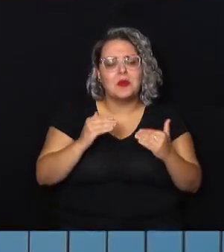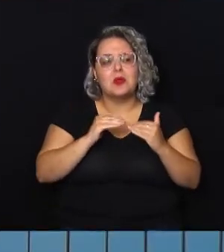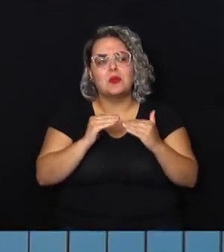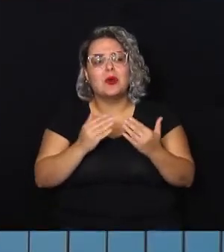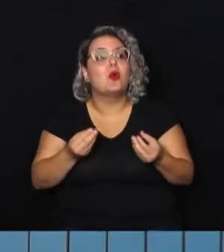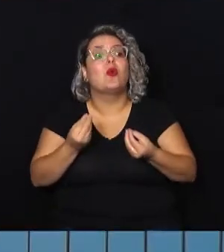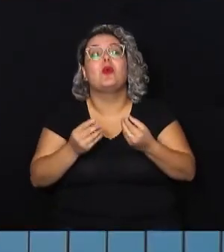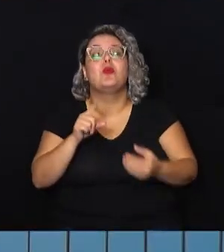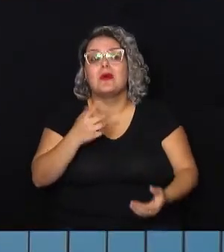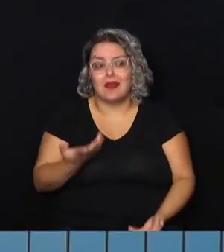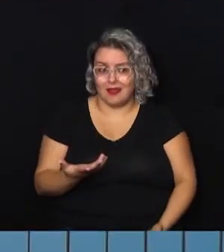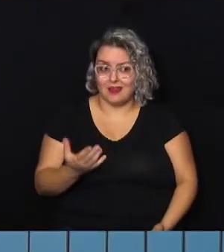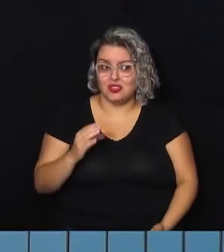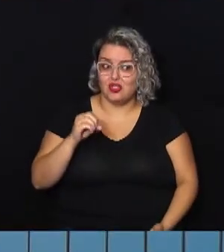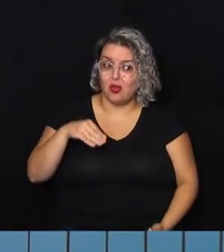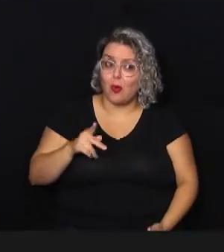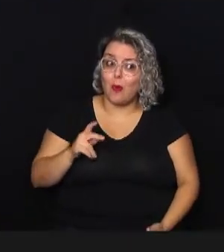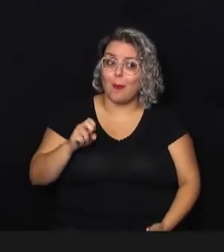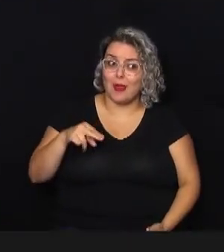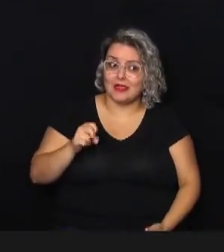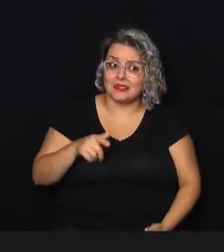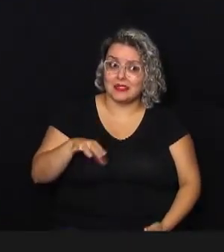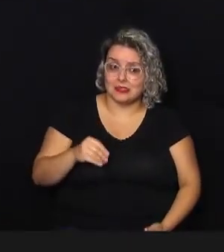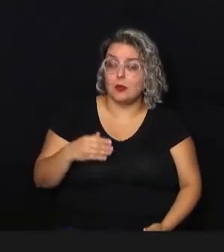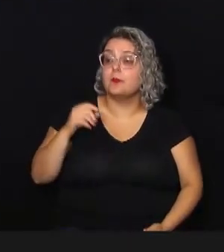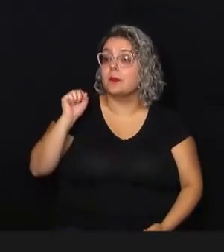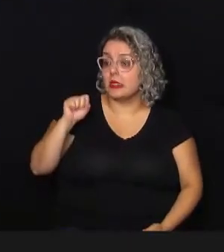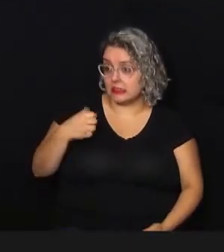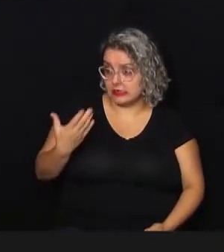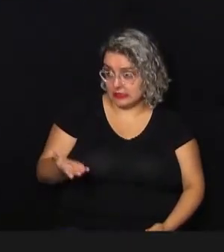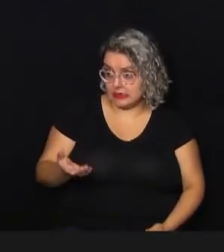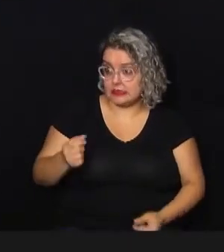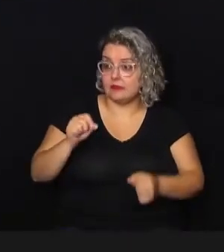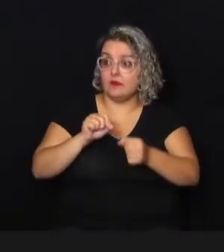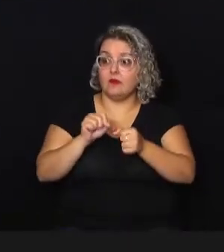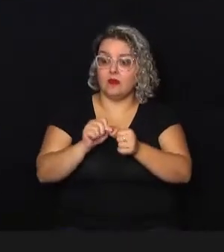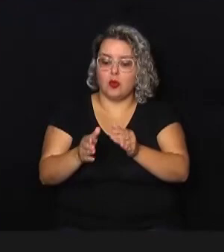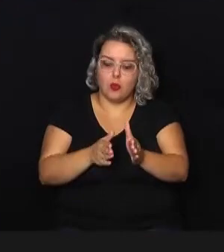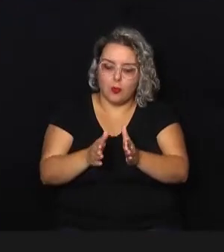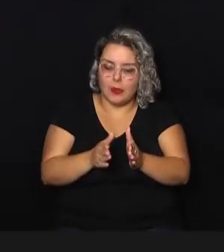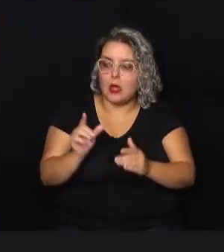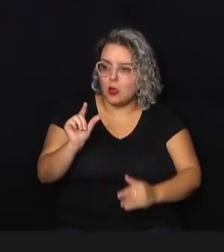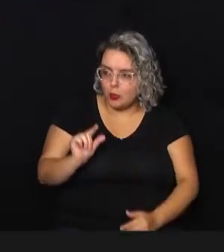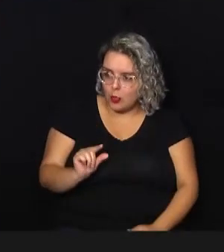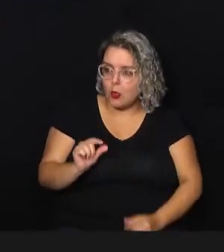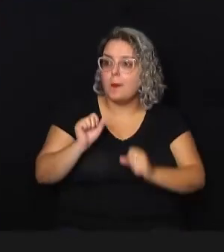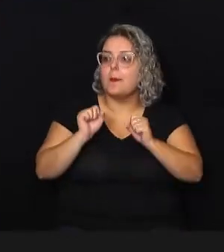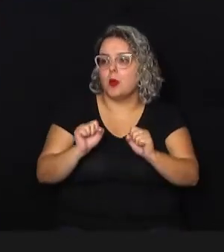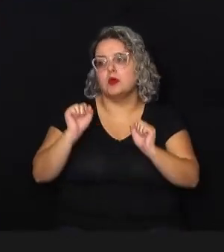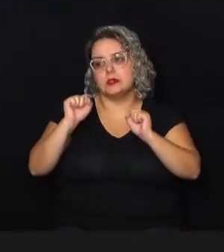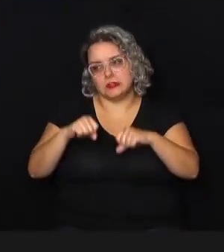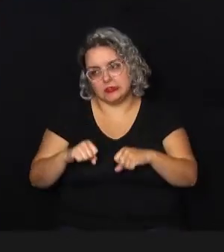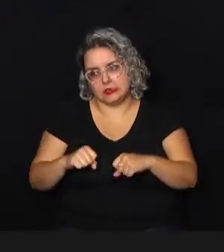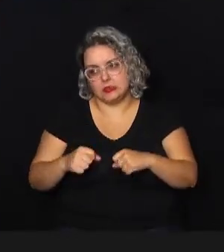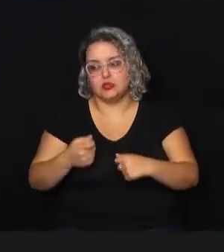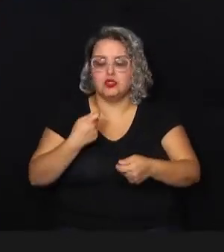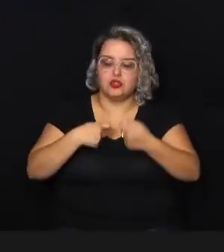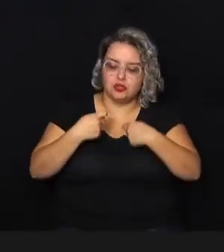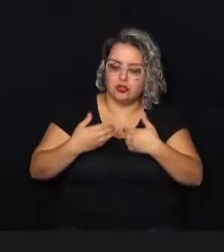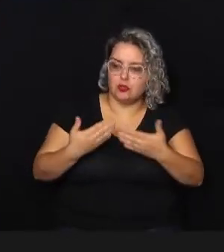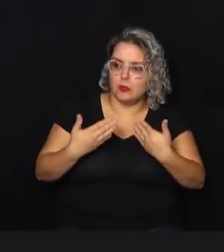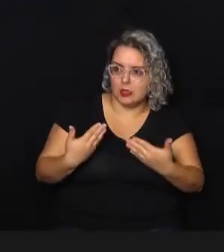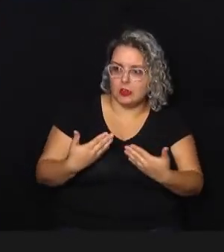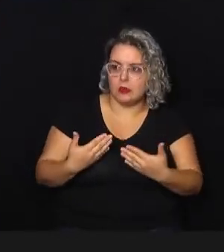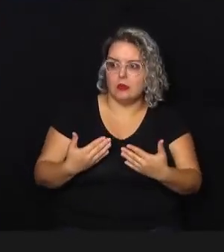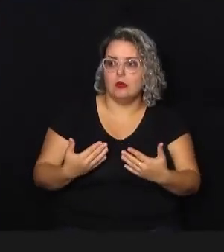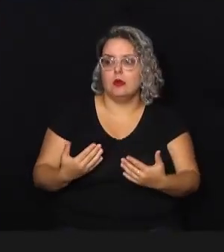compensação? Sim, se aquela compensação ela for realizada em um curto período, ela pode sim ser objeto de negociação diretamente com as